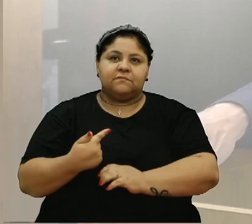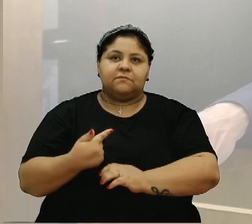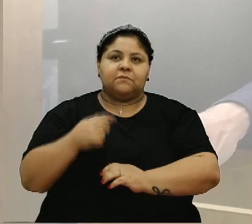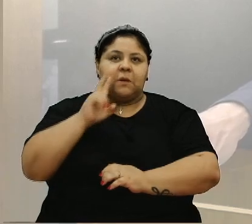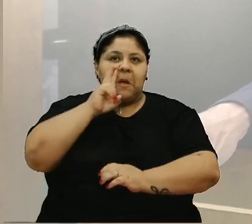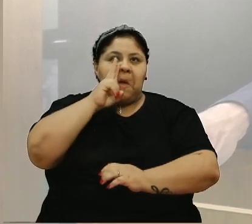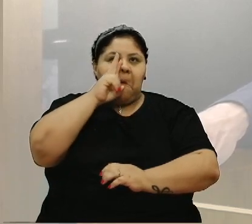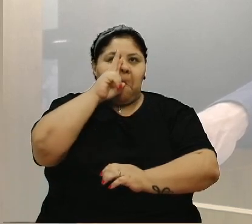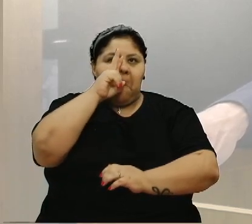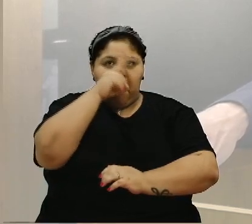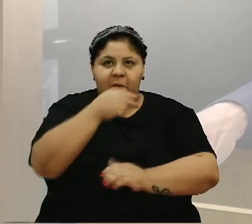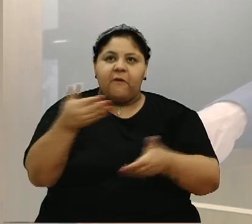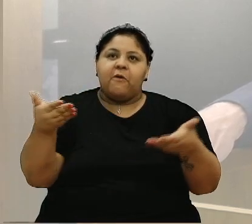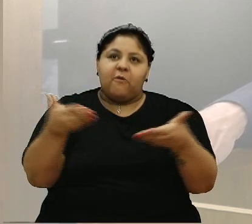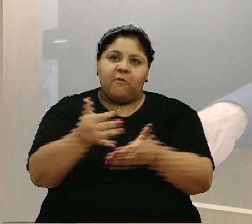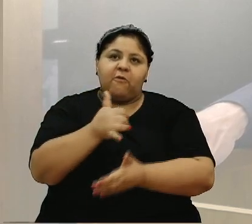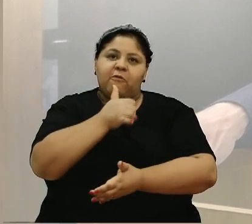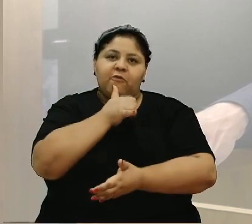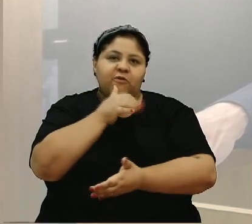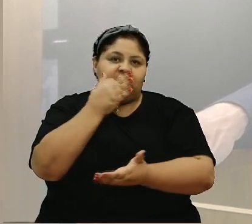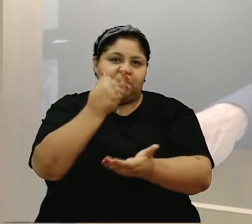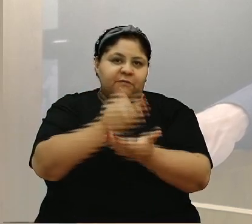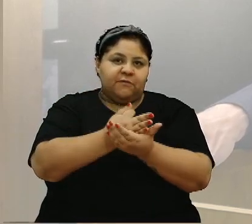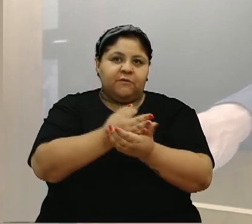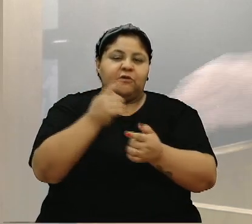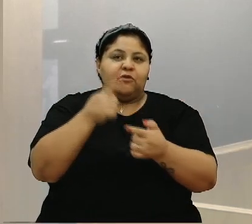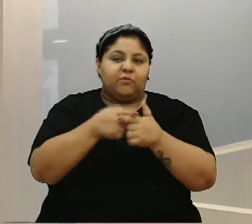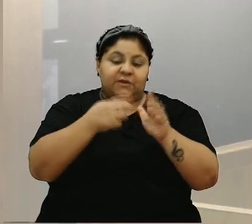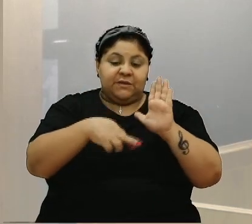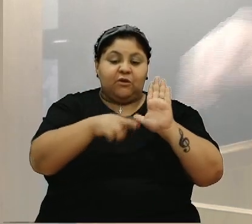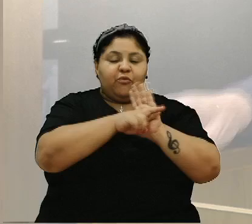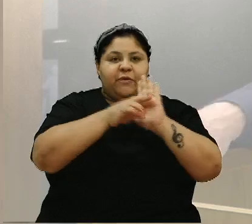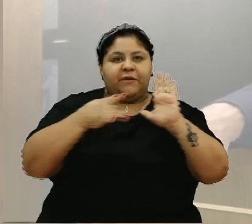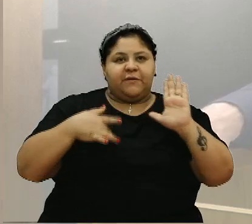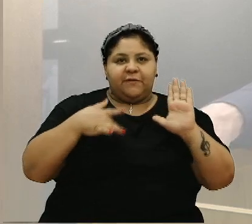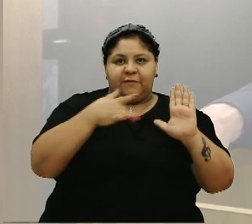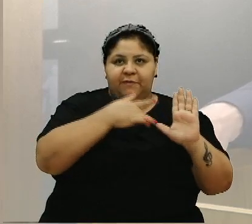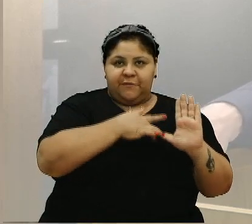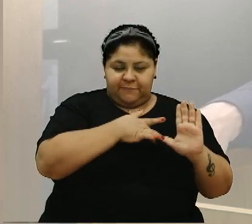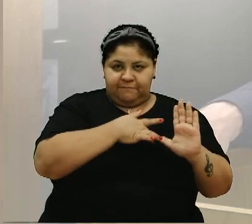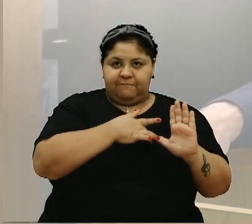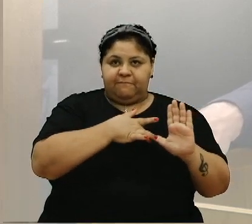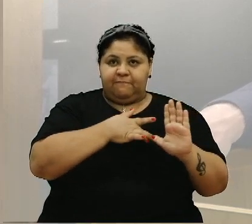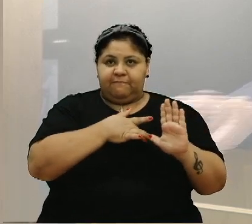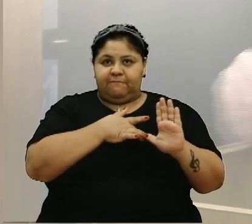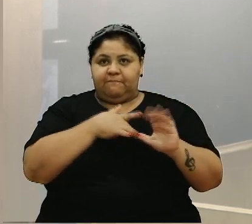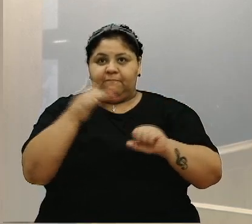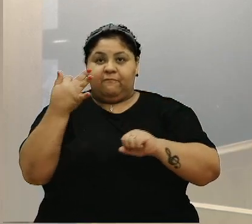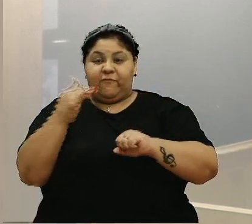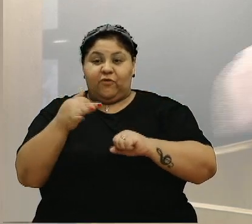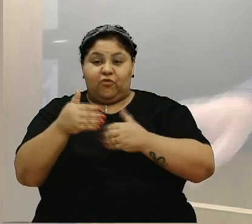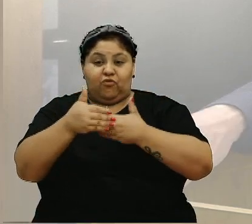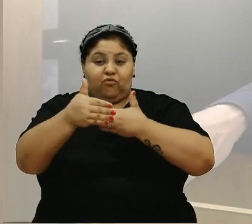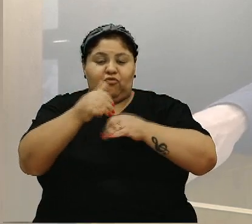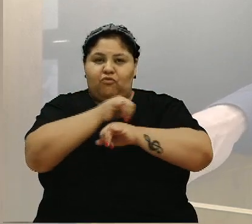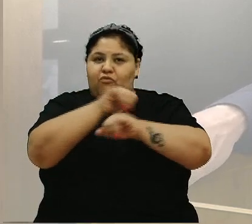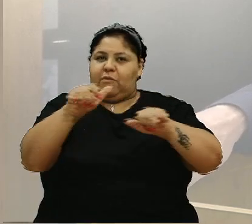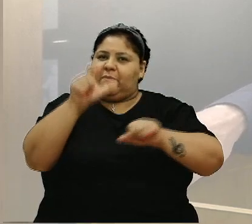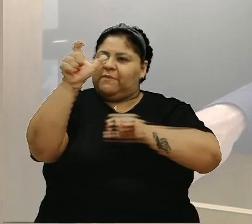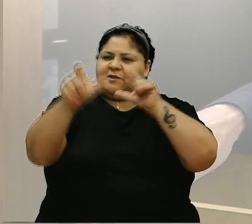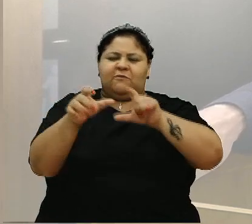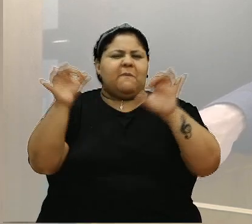guerreira, parceira, que hoje, infelizmente, não está aqui, porque ainda está se recuperando. Ficou doente durante a campanha, pessoa